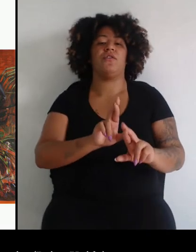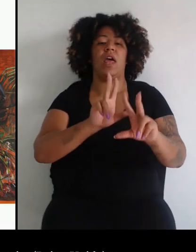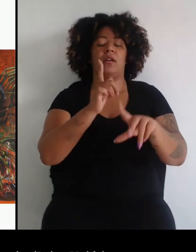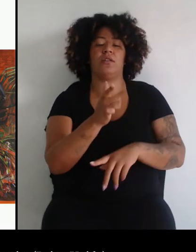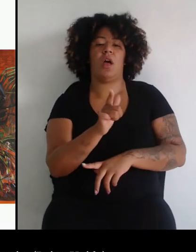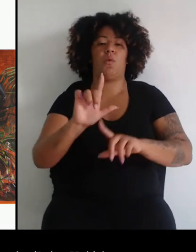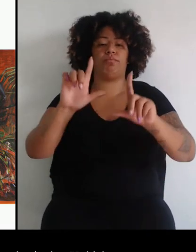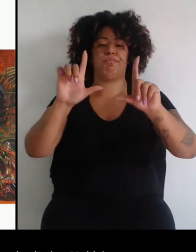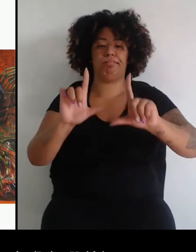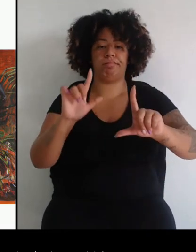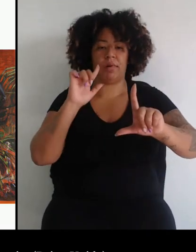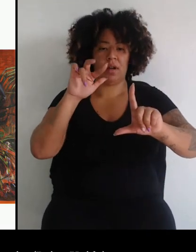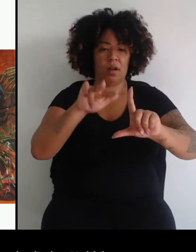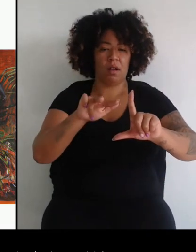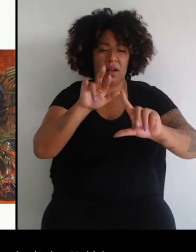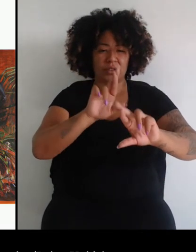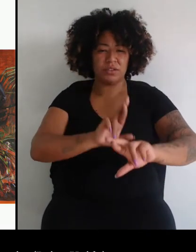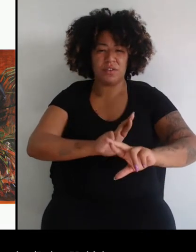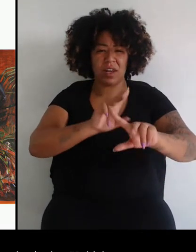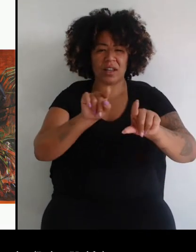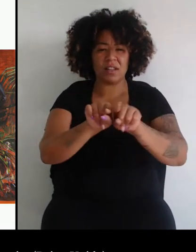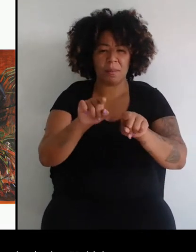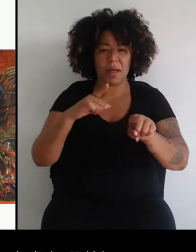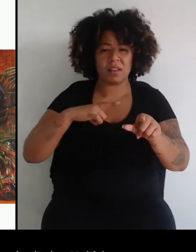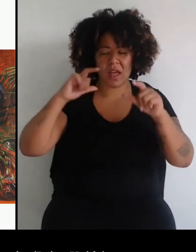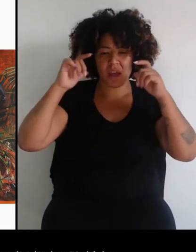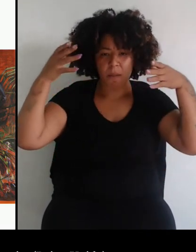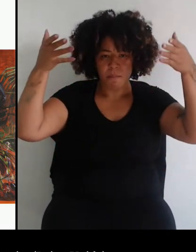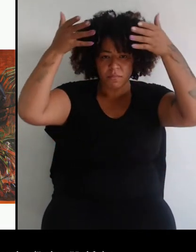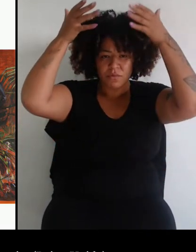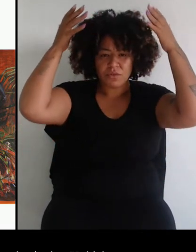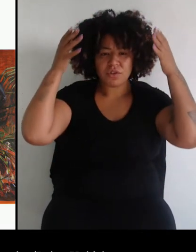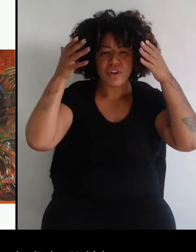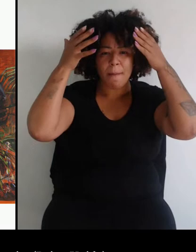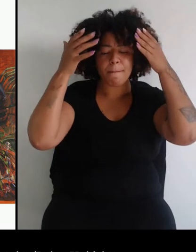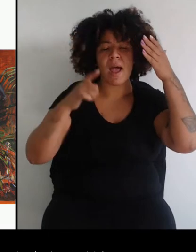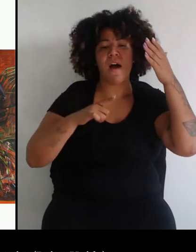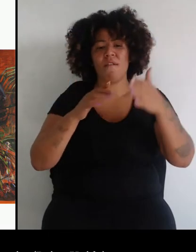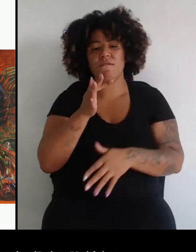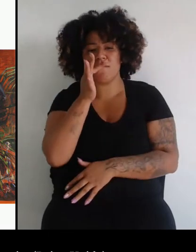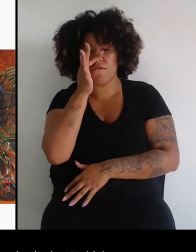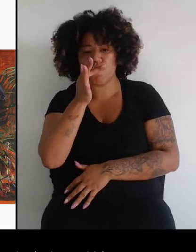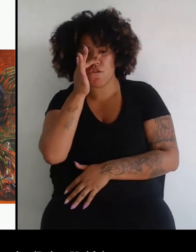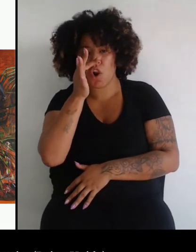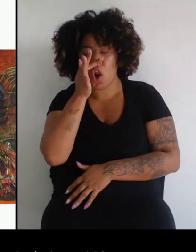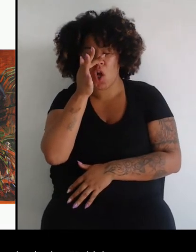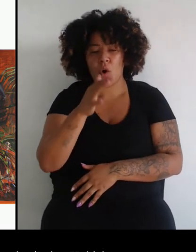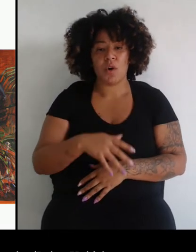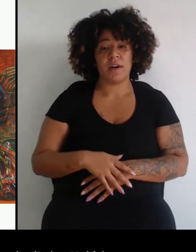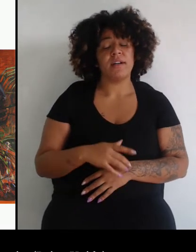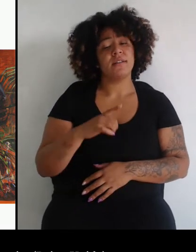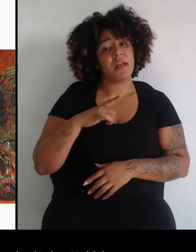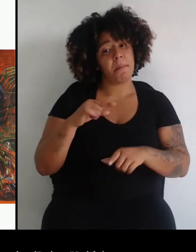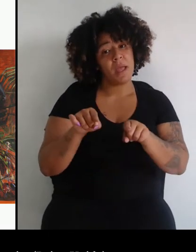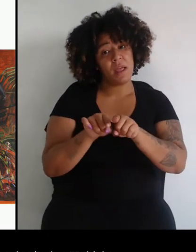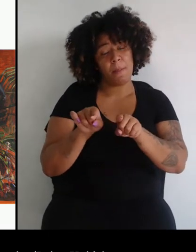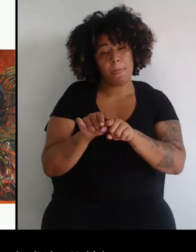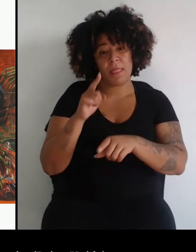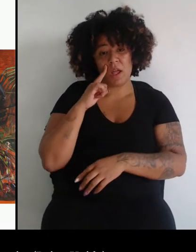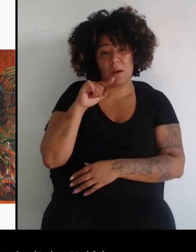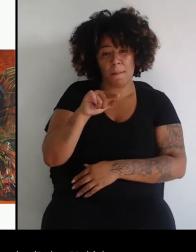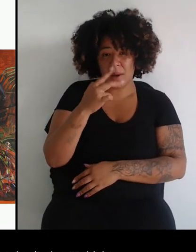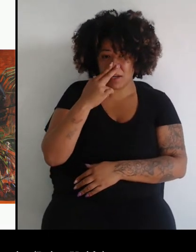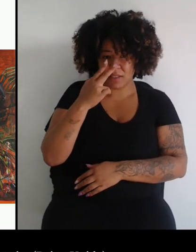temos um chapéu um casaco flores na segunda a figura está submersa